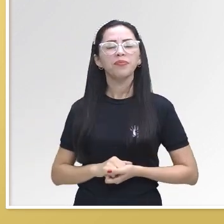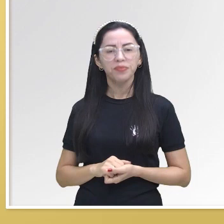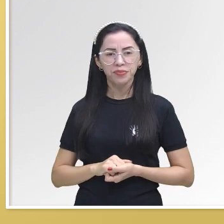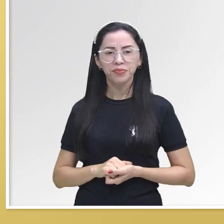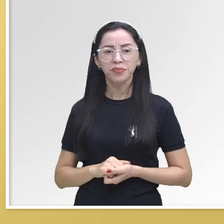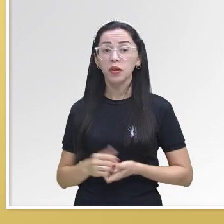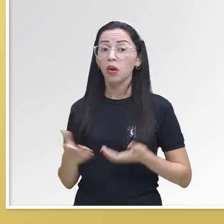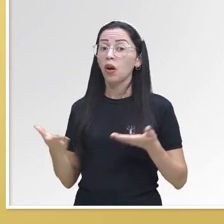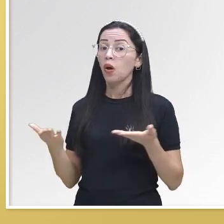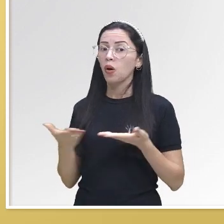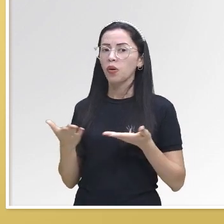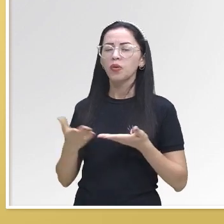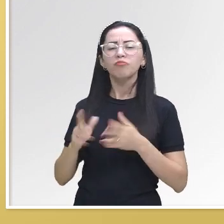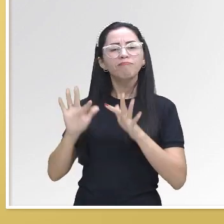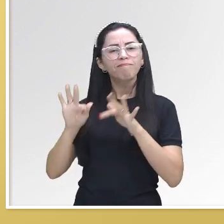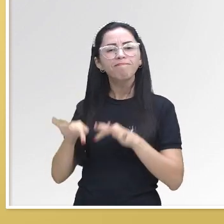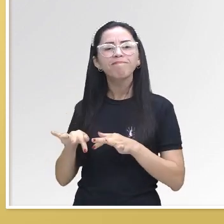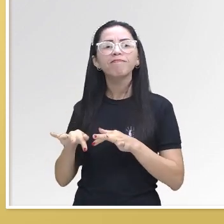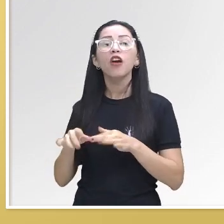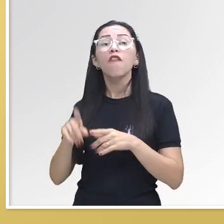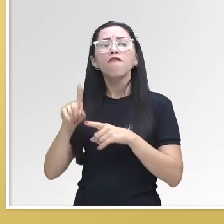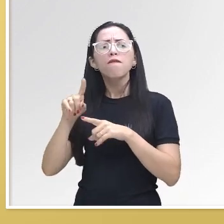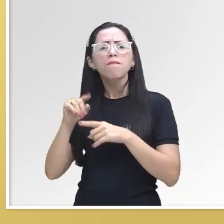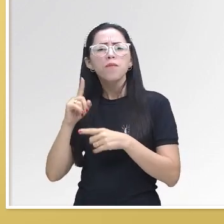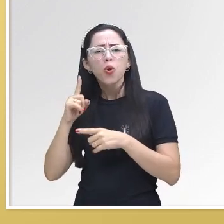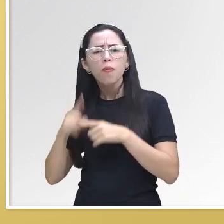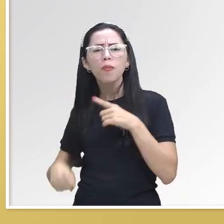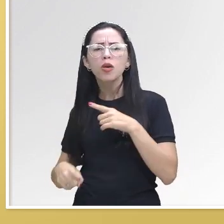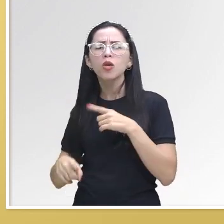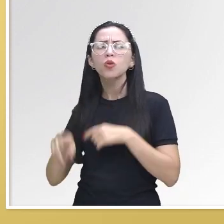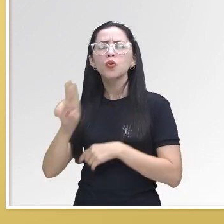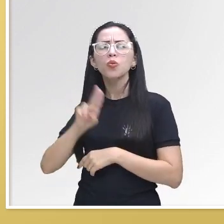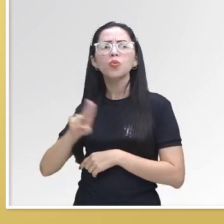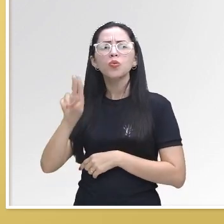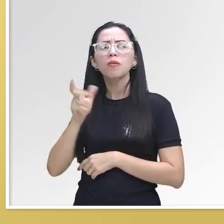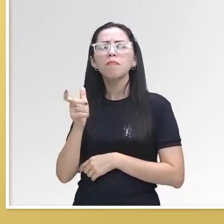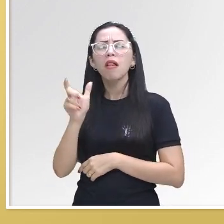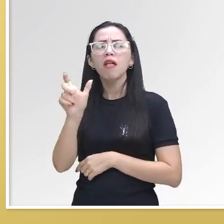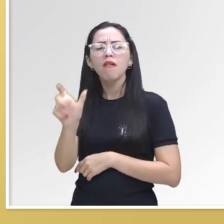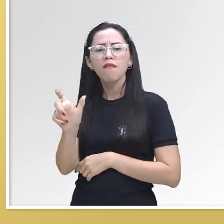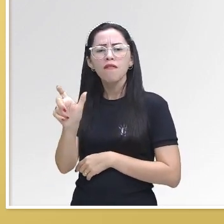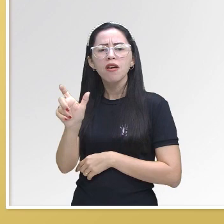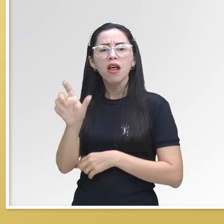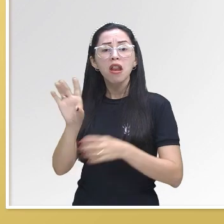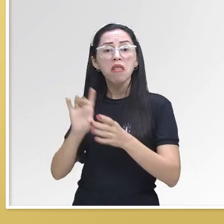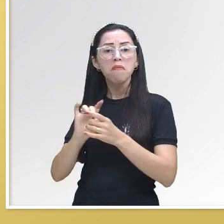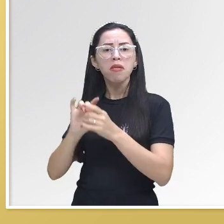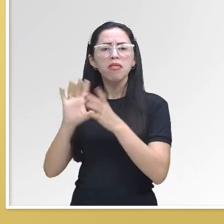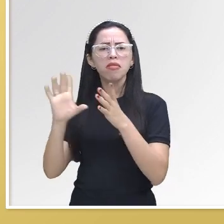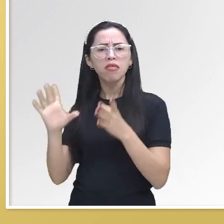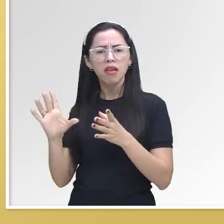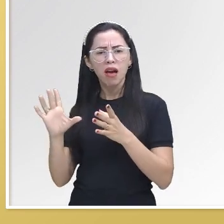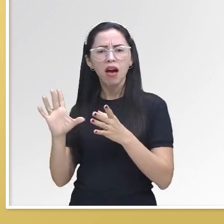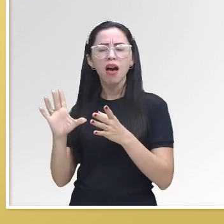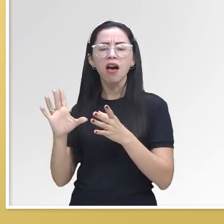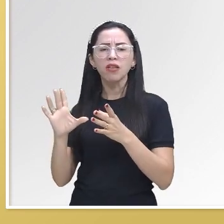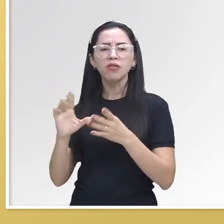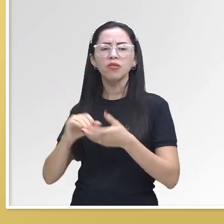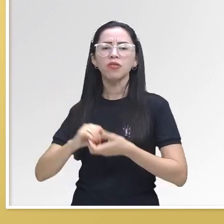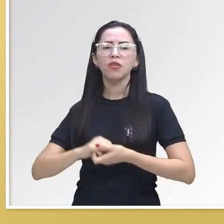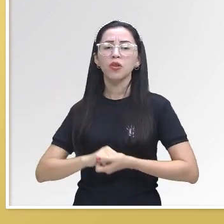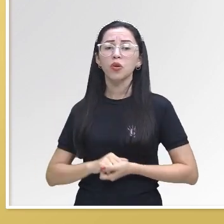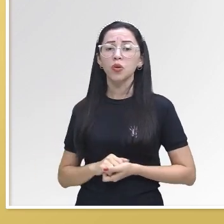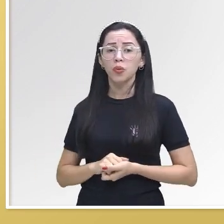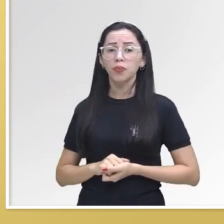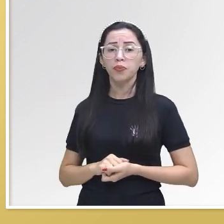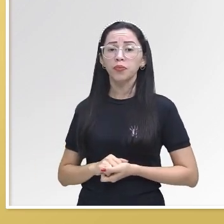Artigo final. Fica proibido o uso da palavra liberdade, a qual será suprimida dos dicionários e